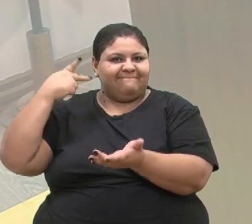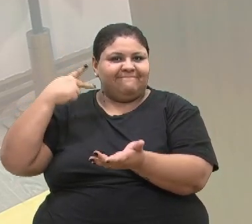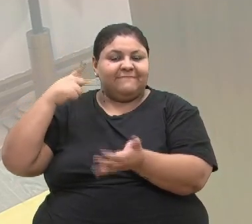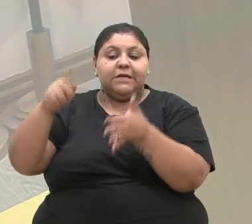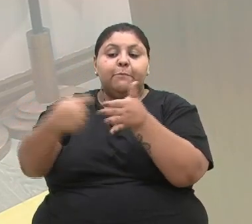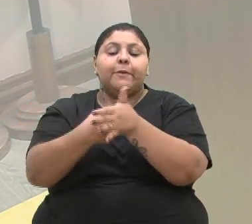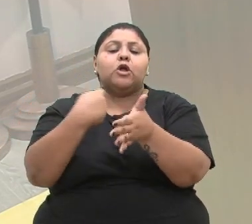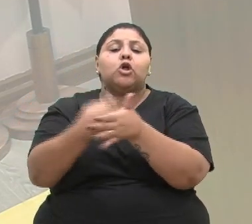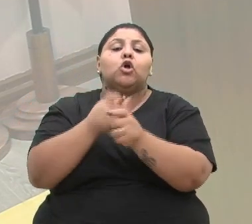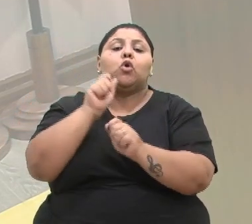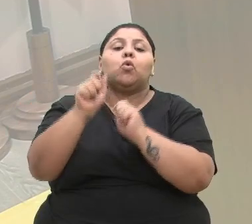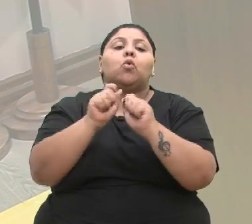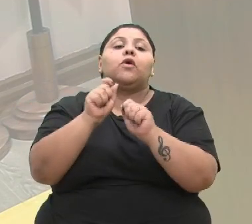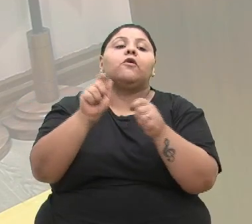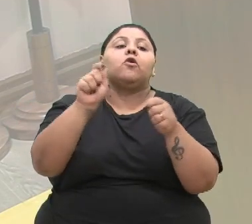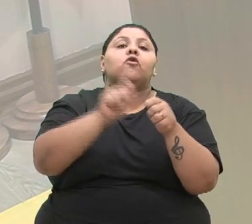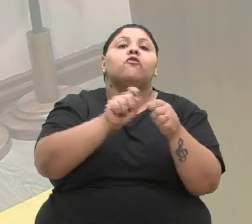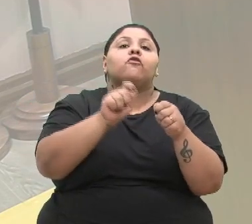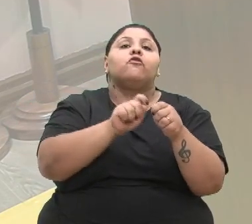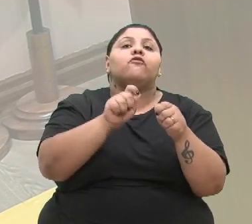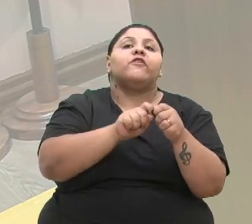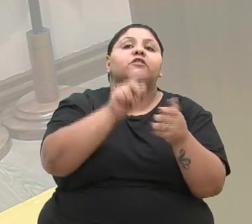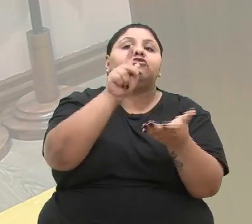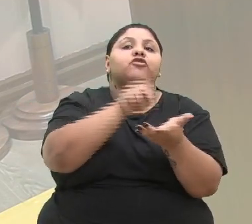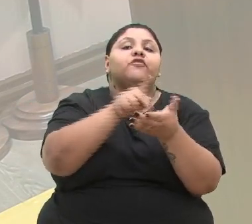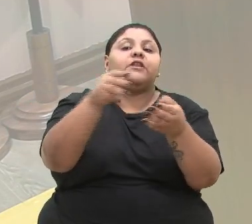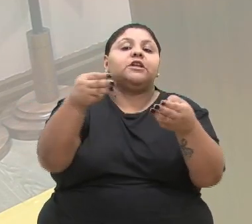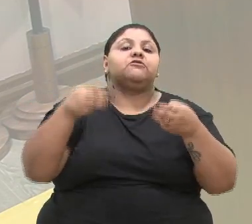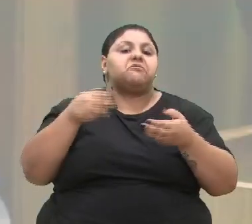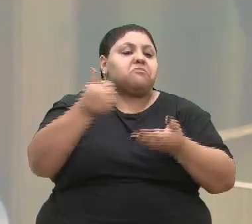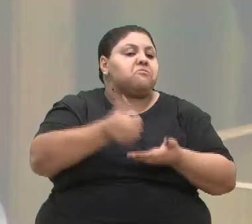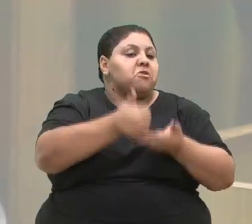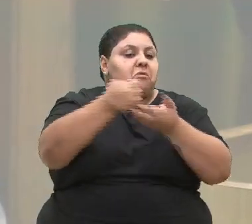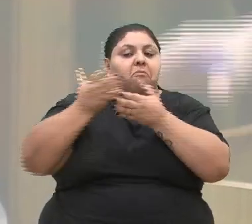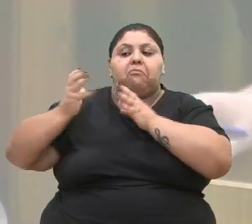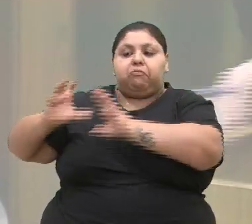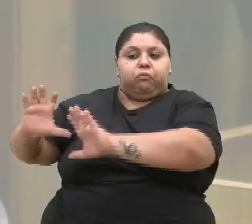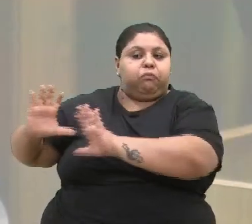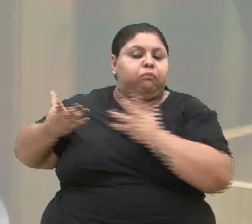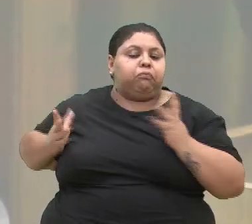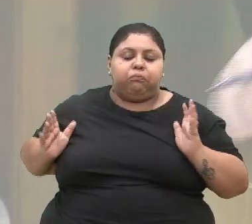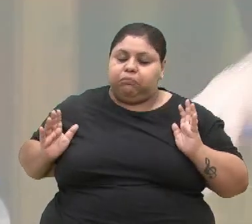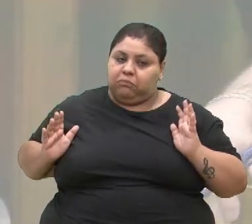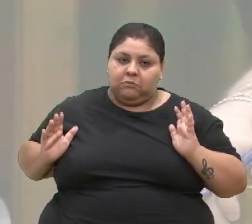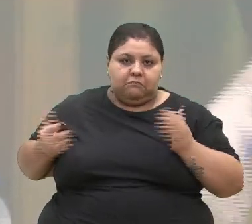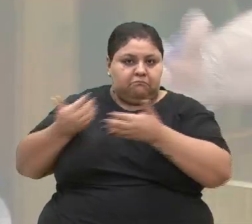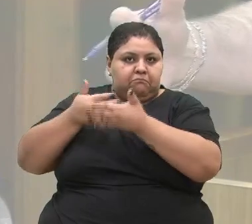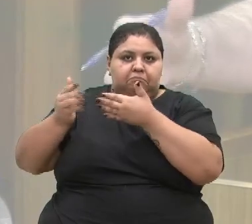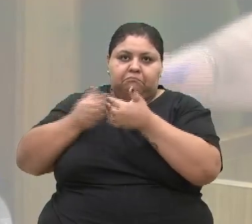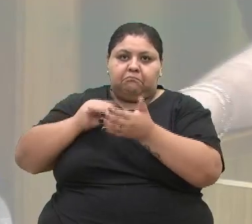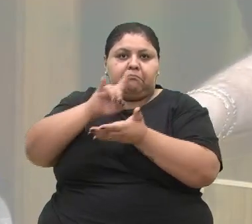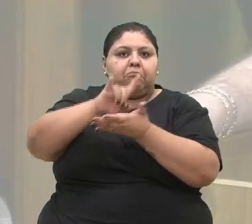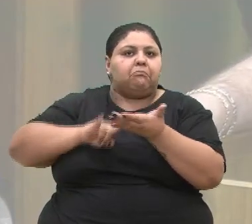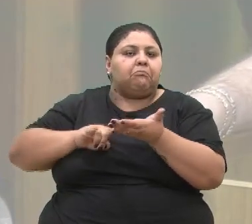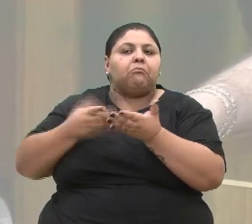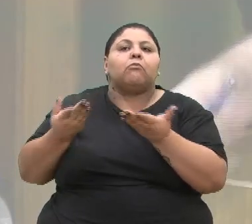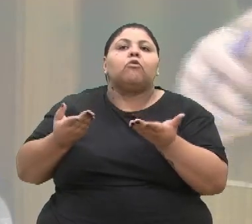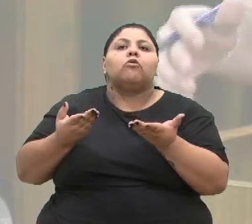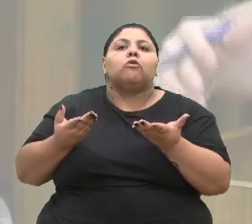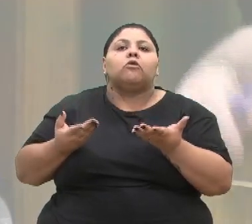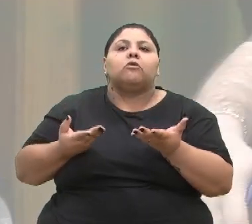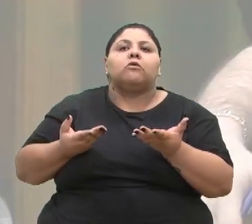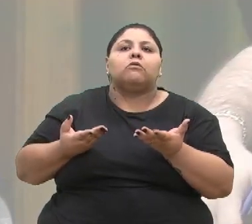uma solução tão maravilhosa, nos dá combustível para continuar ainda lutando. Obrigado, vereador. Vereador Bressan, o senhor falou